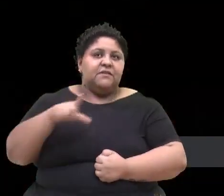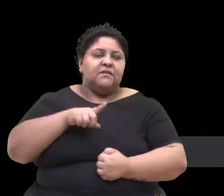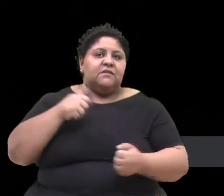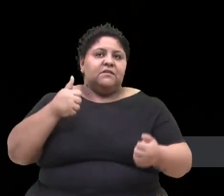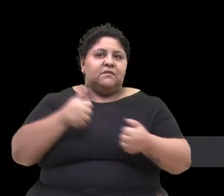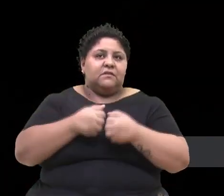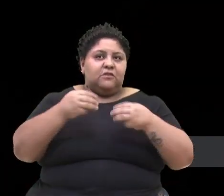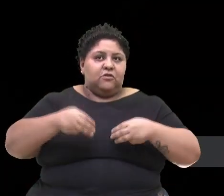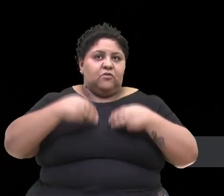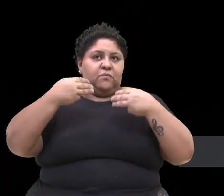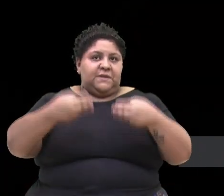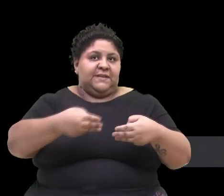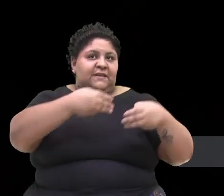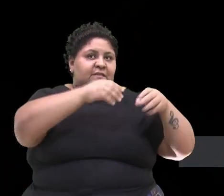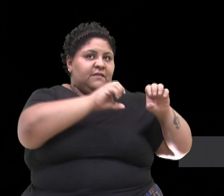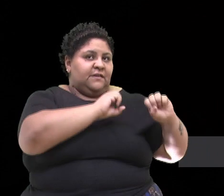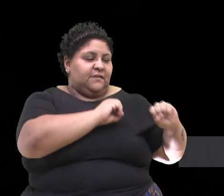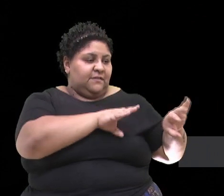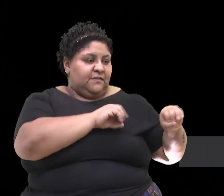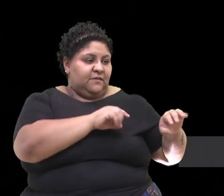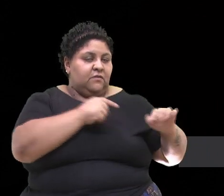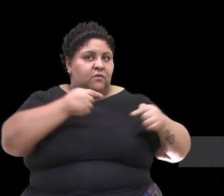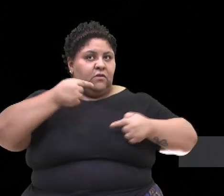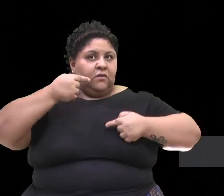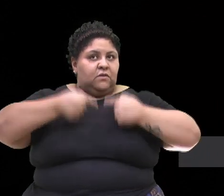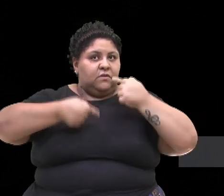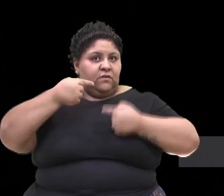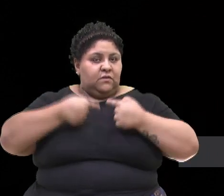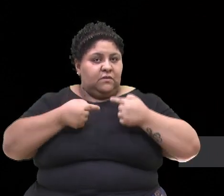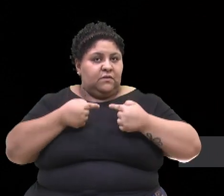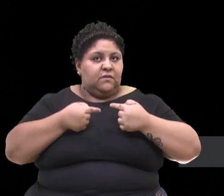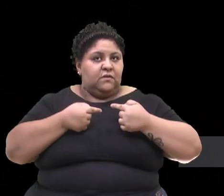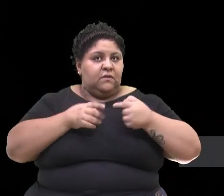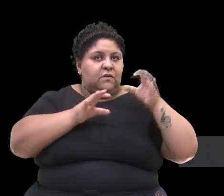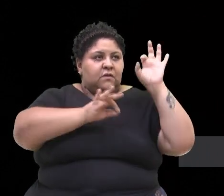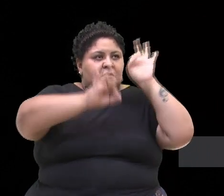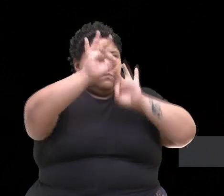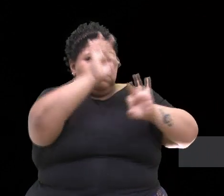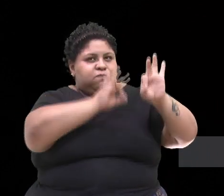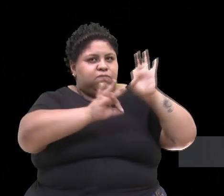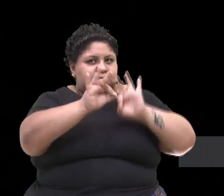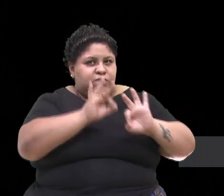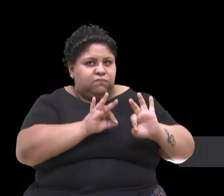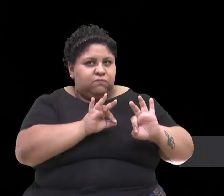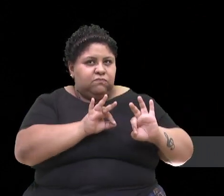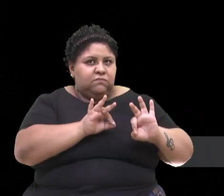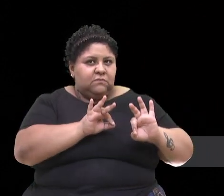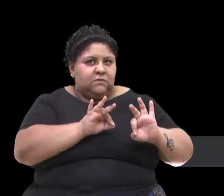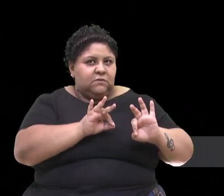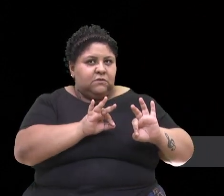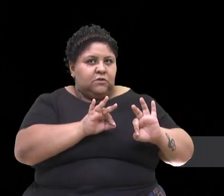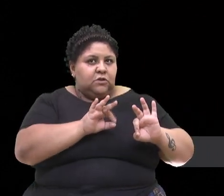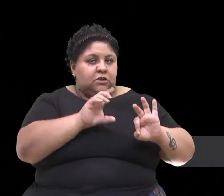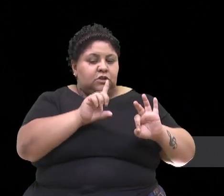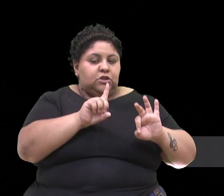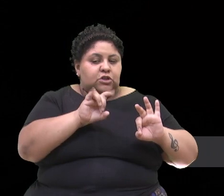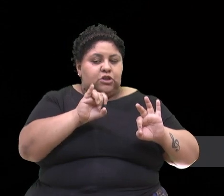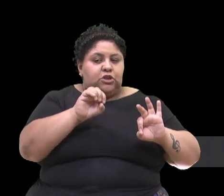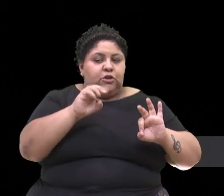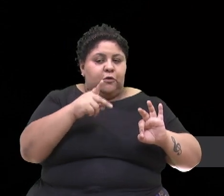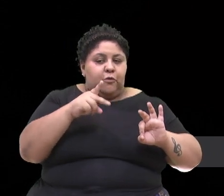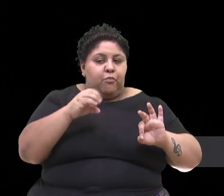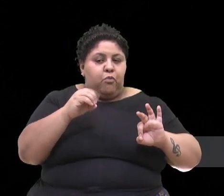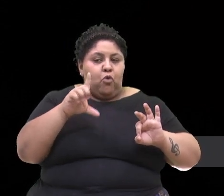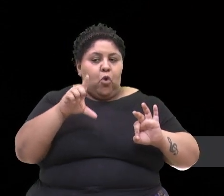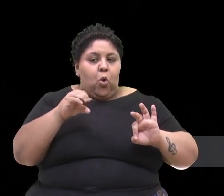da Educação discutindo o reenquadramento da tipologia do Instituto Federal. Para ser mais